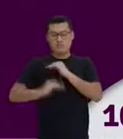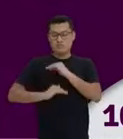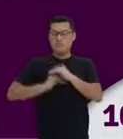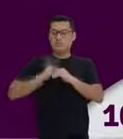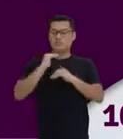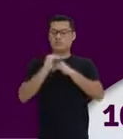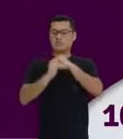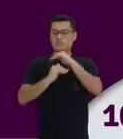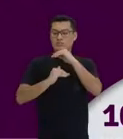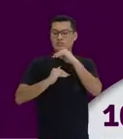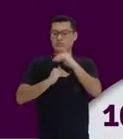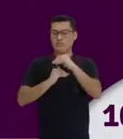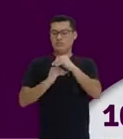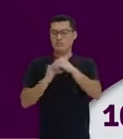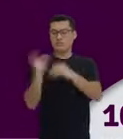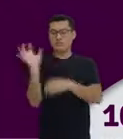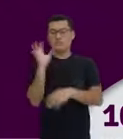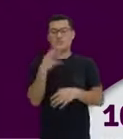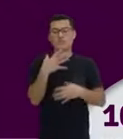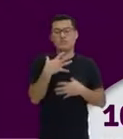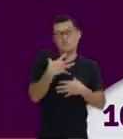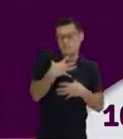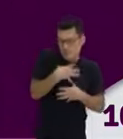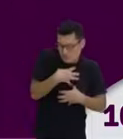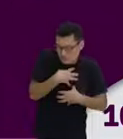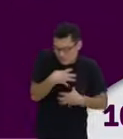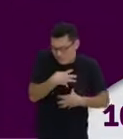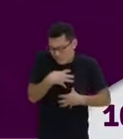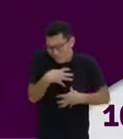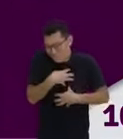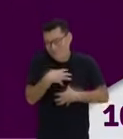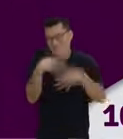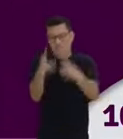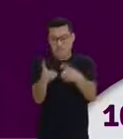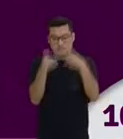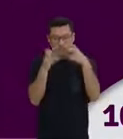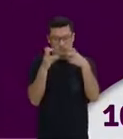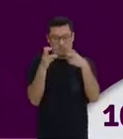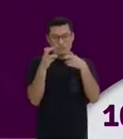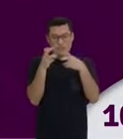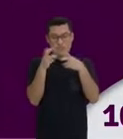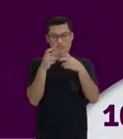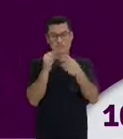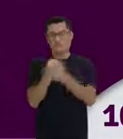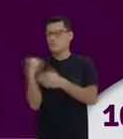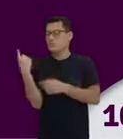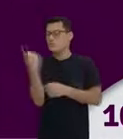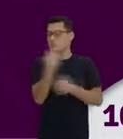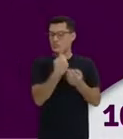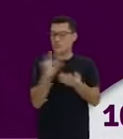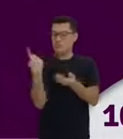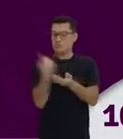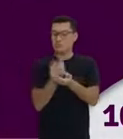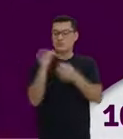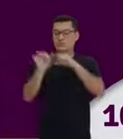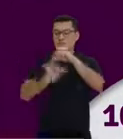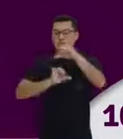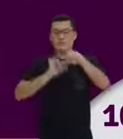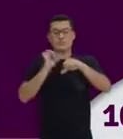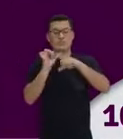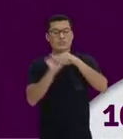desenvolviam de forma sensível elas tinham mais condições de perceber o seu entorno e assim ela